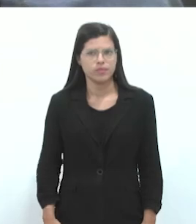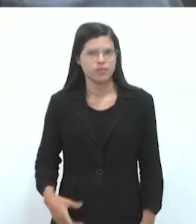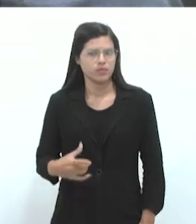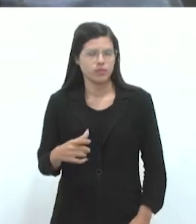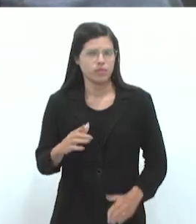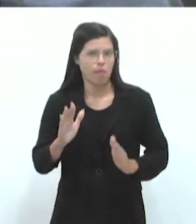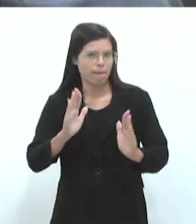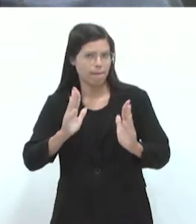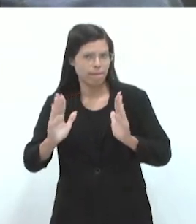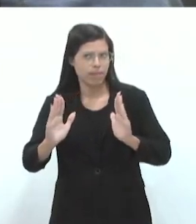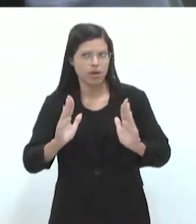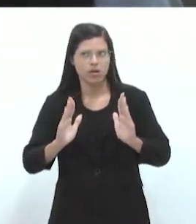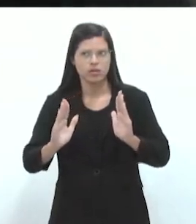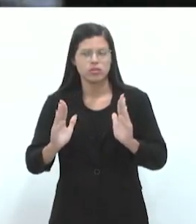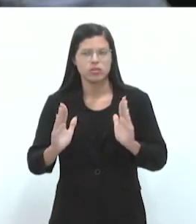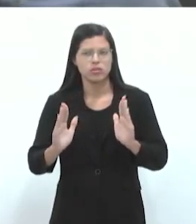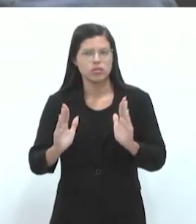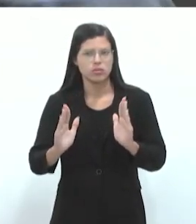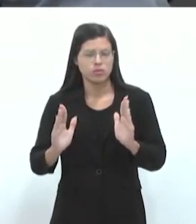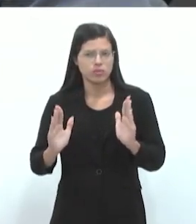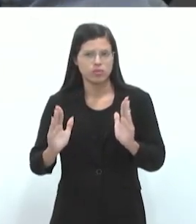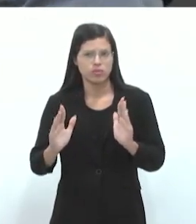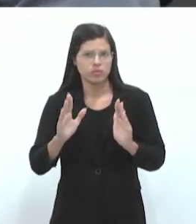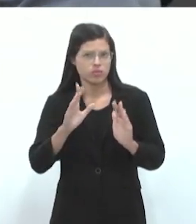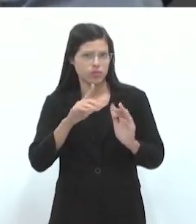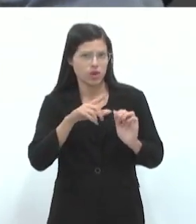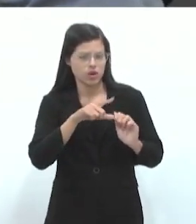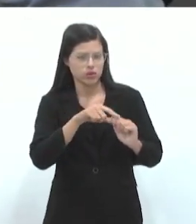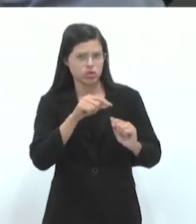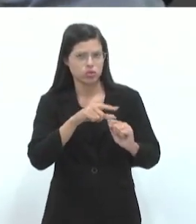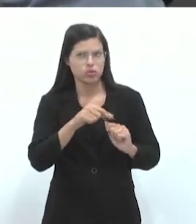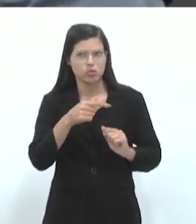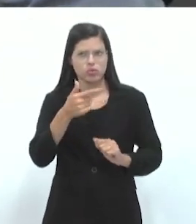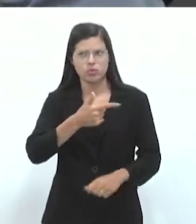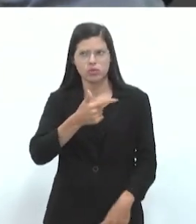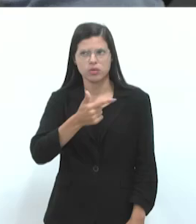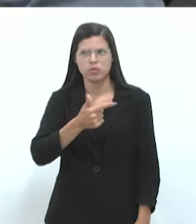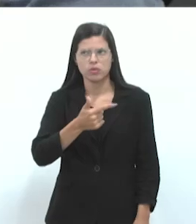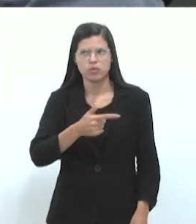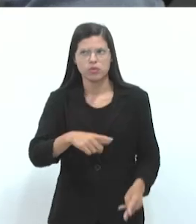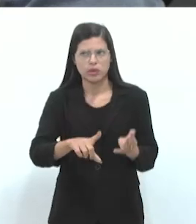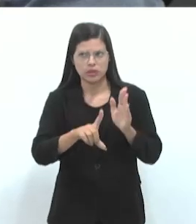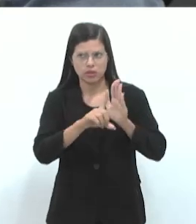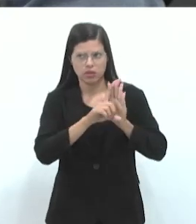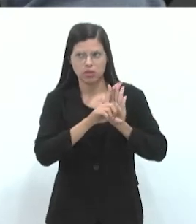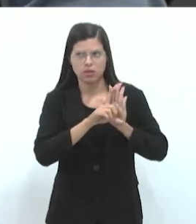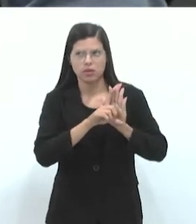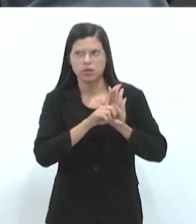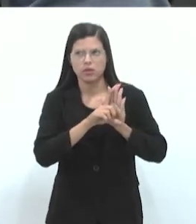prazo ao artigo 2º desta mesma lei